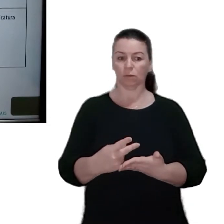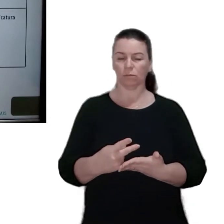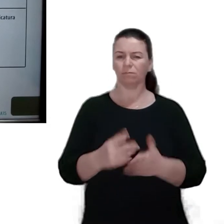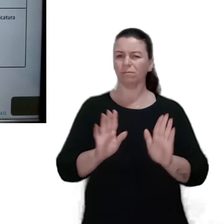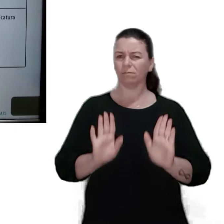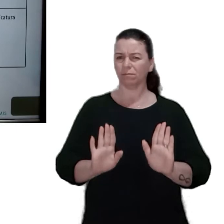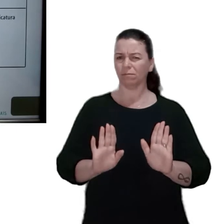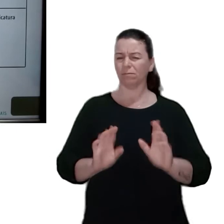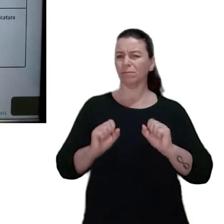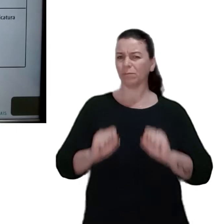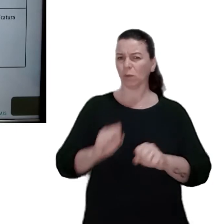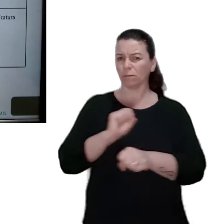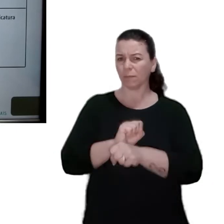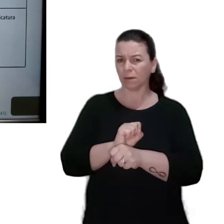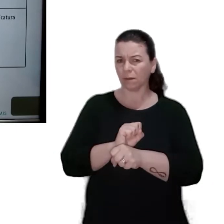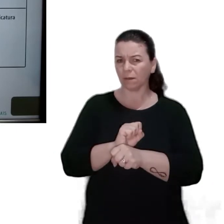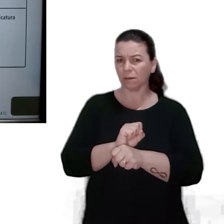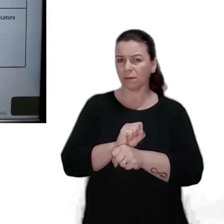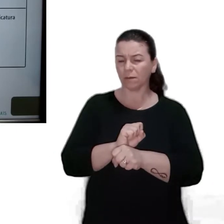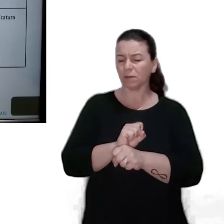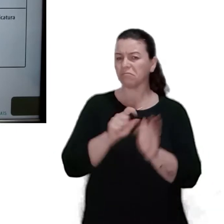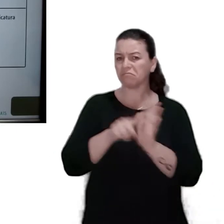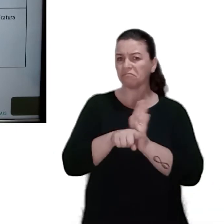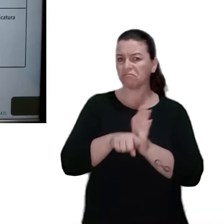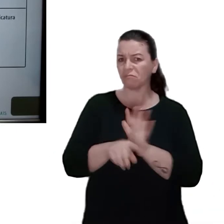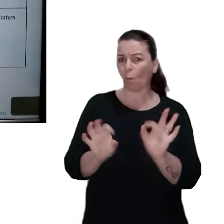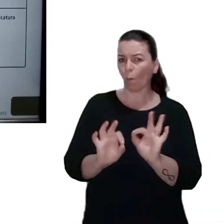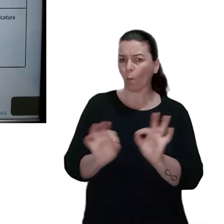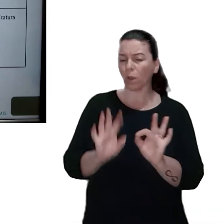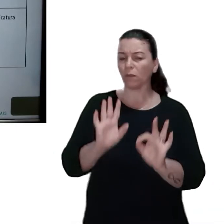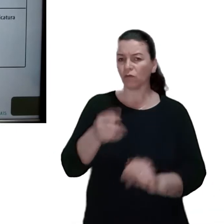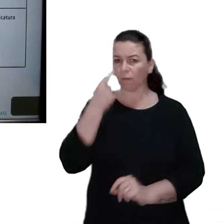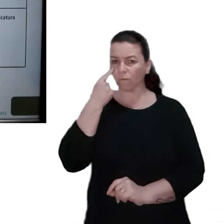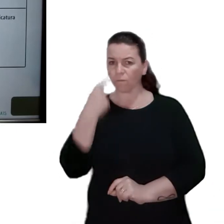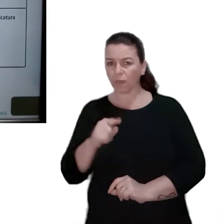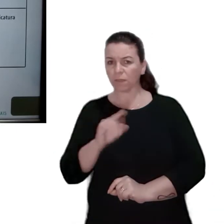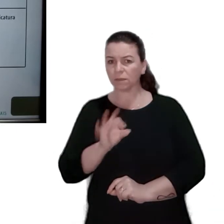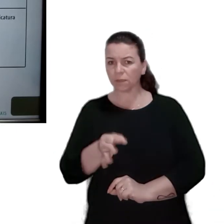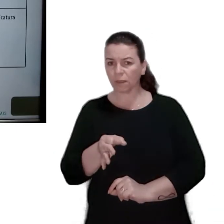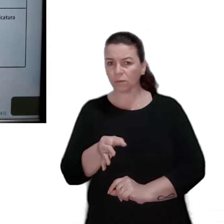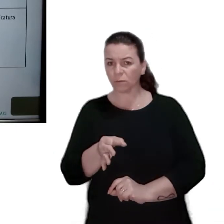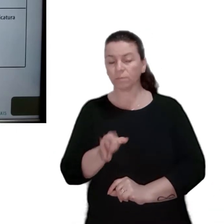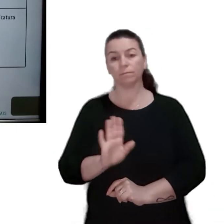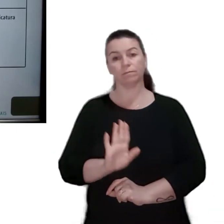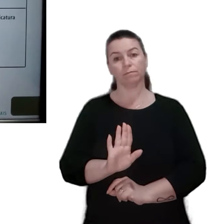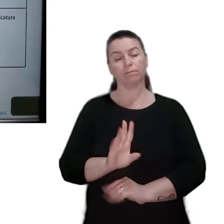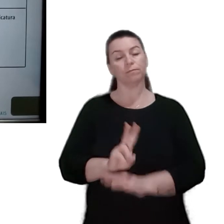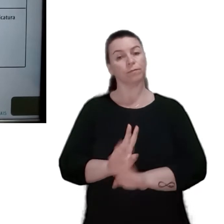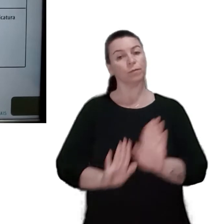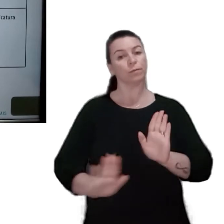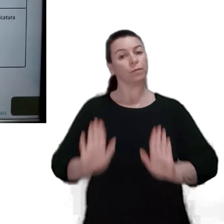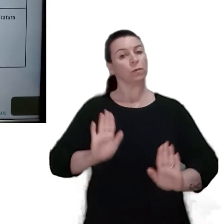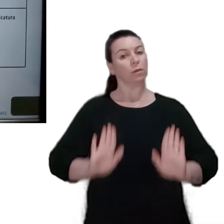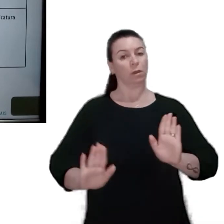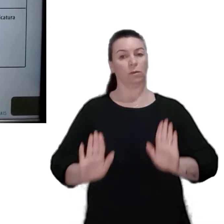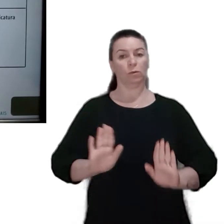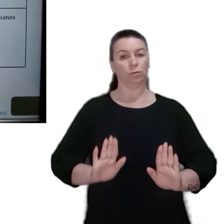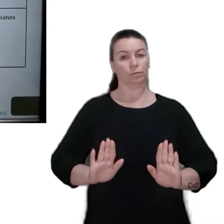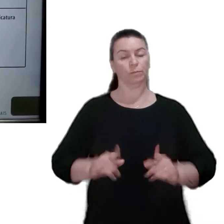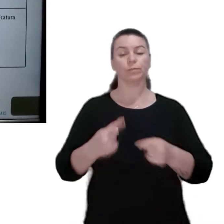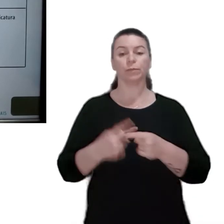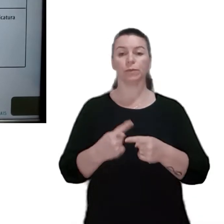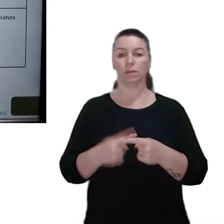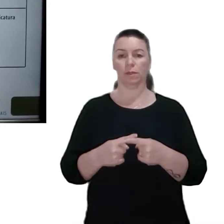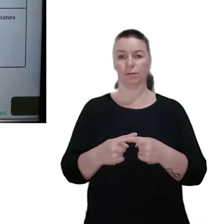que a gente pode já parar e não mais analisar as outras e já considerar a segunda? Cuidado, não podemos fazer isso. Por